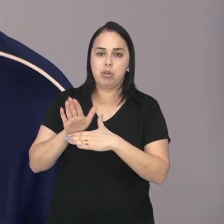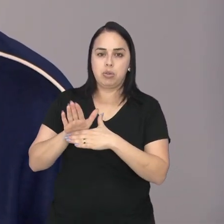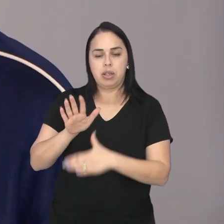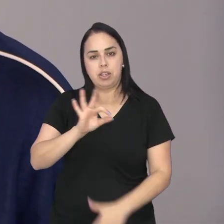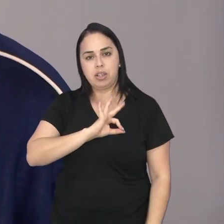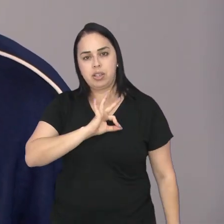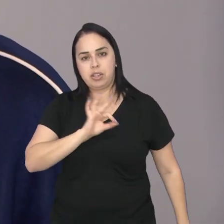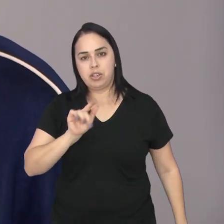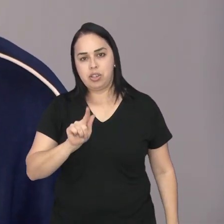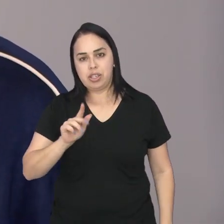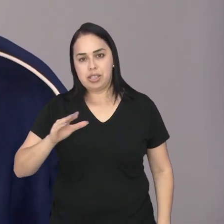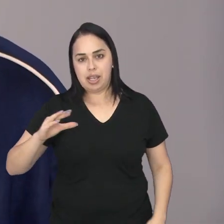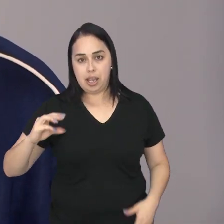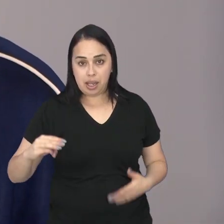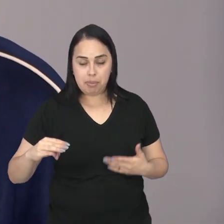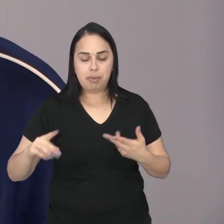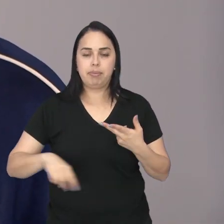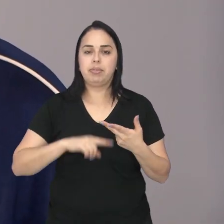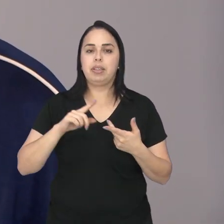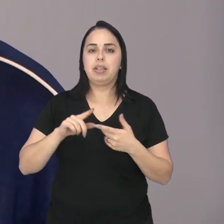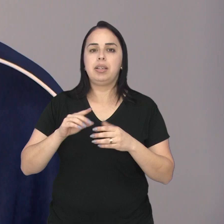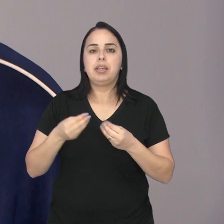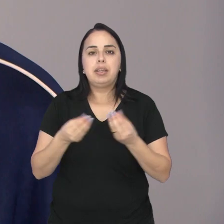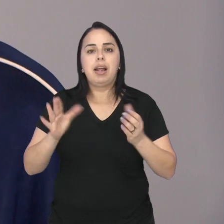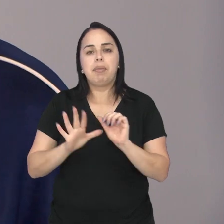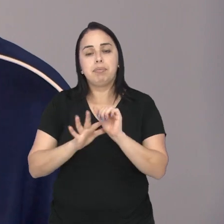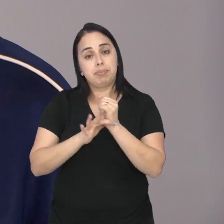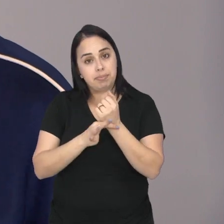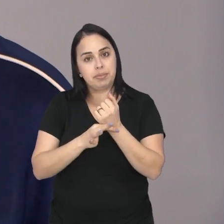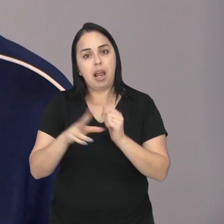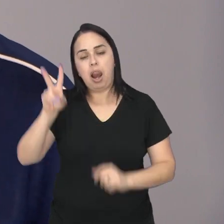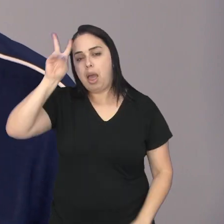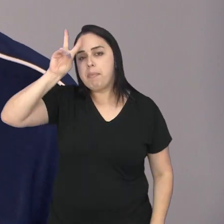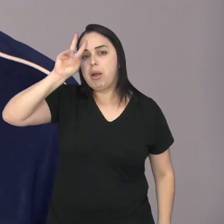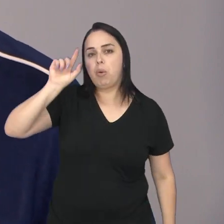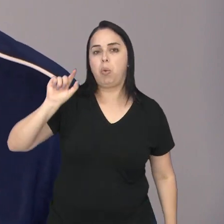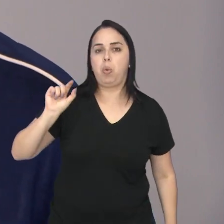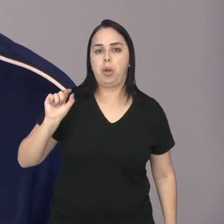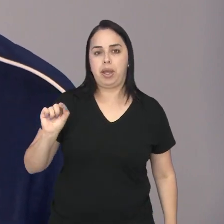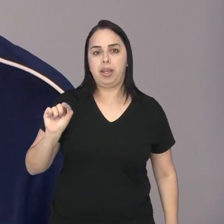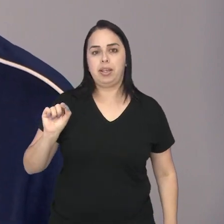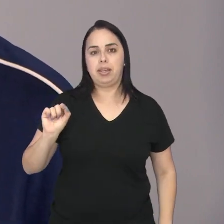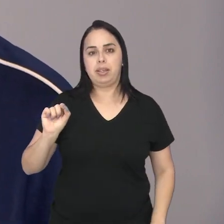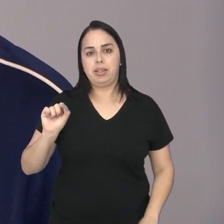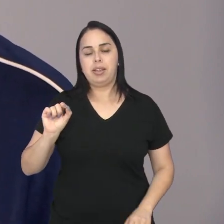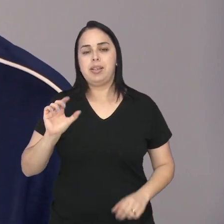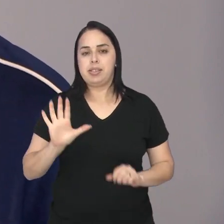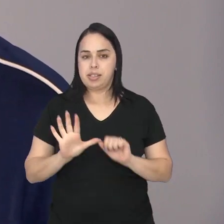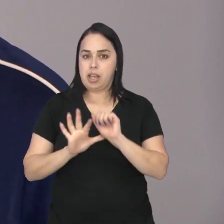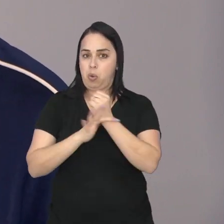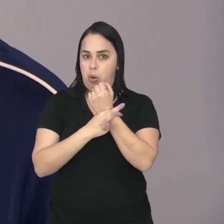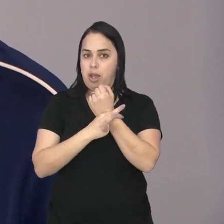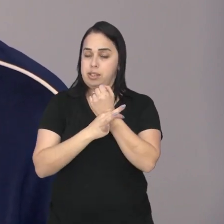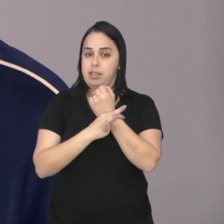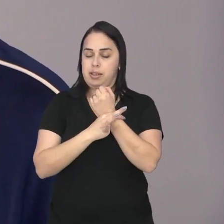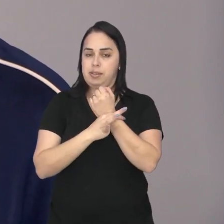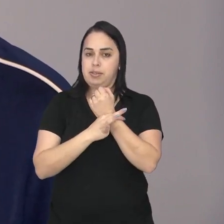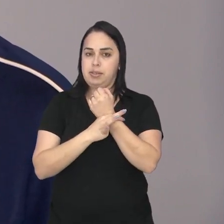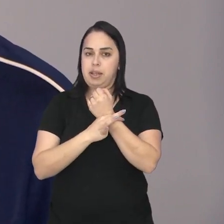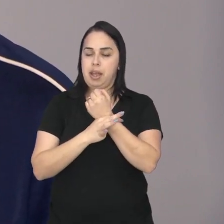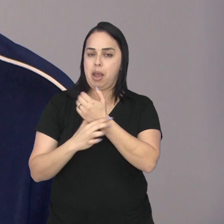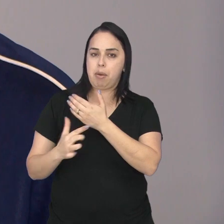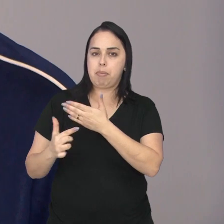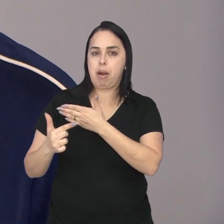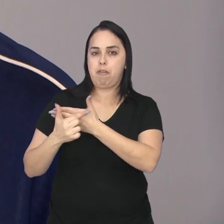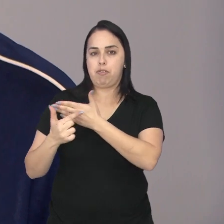forças de segurança a garantir essa proteção porque Lembrando que segurança pública principalmente é